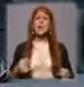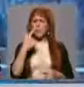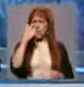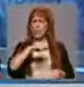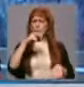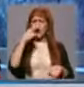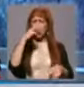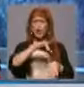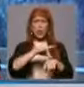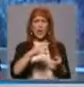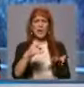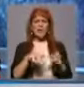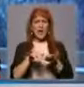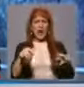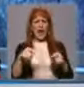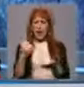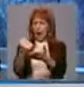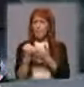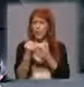com cancro sem qualquer apoio, sem meios?